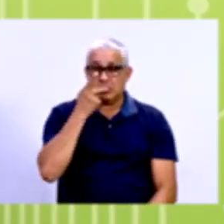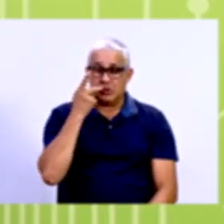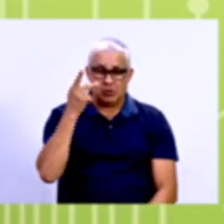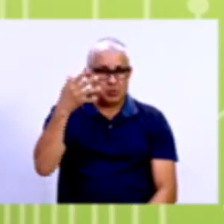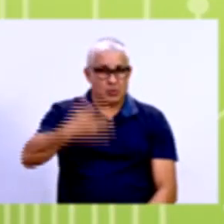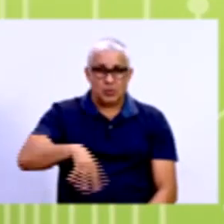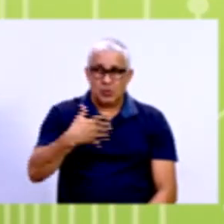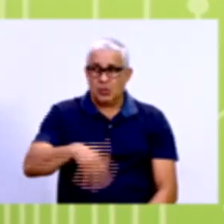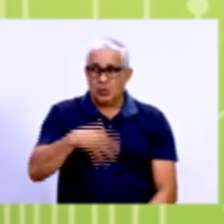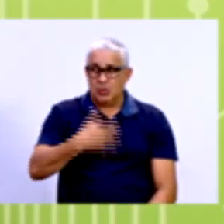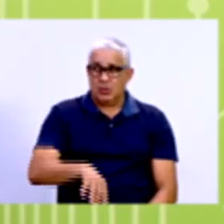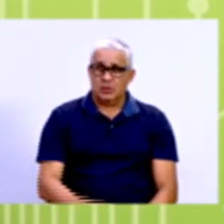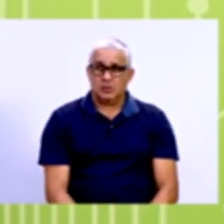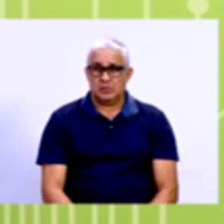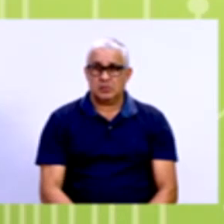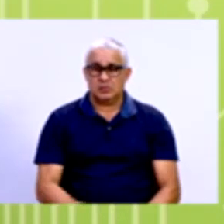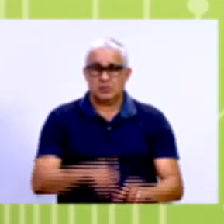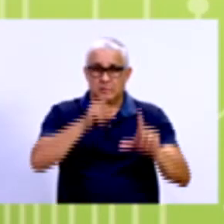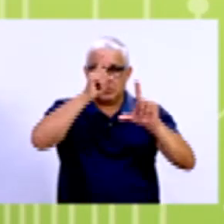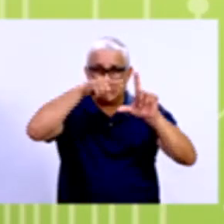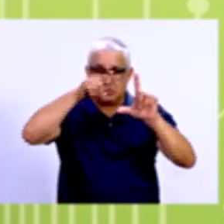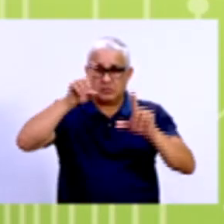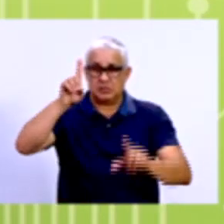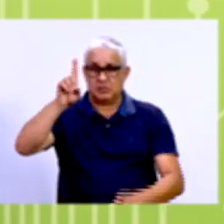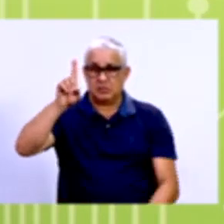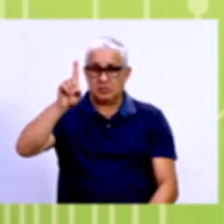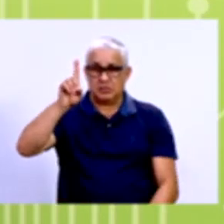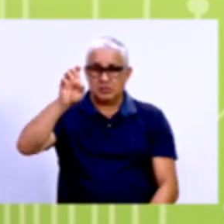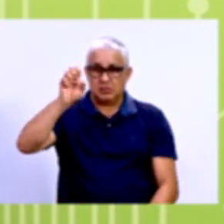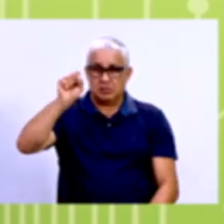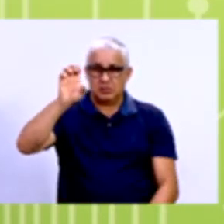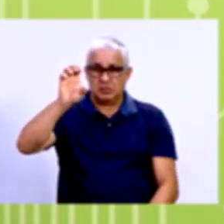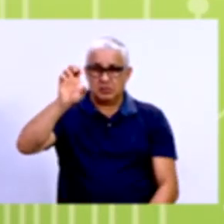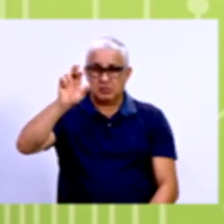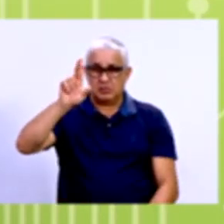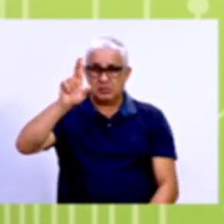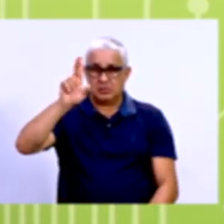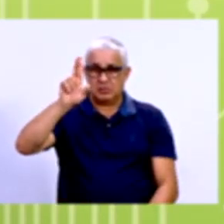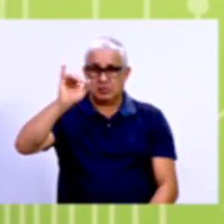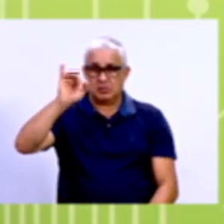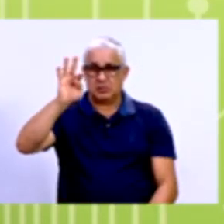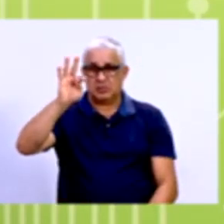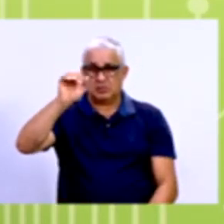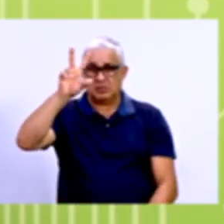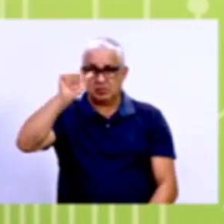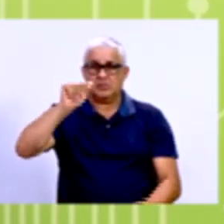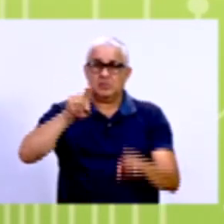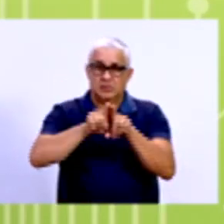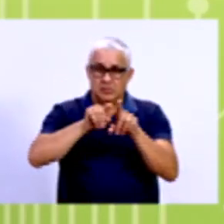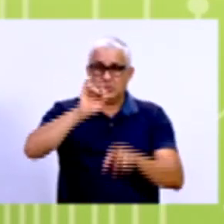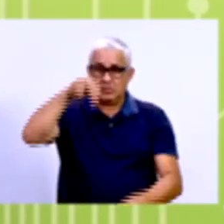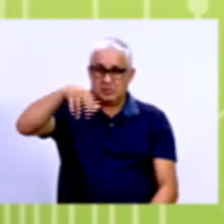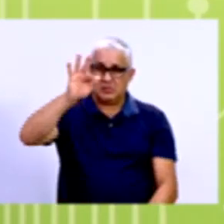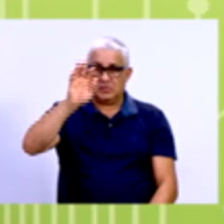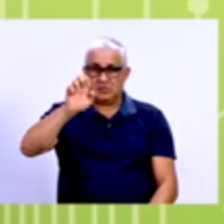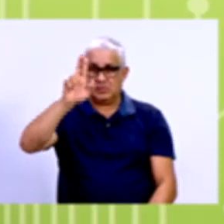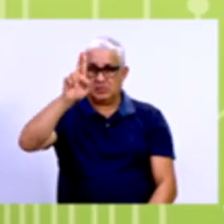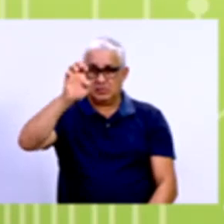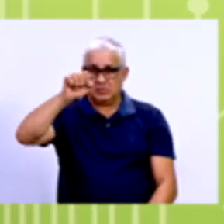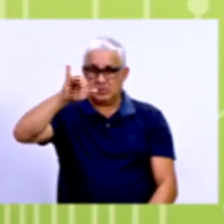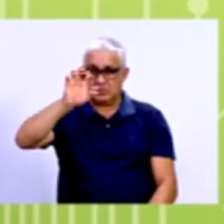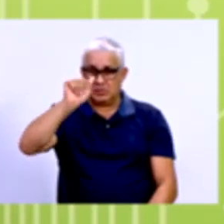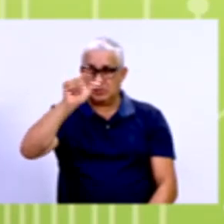bastante da estatística descritiva, estatística inferencial, então é nisso que a gente se baseia, tá? A gente não